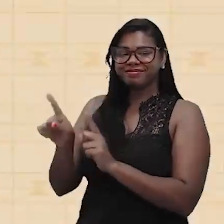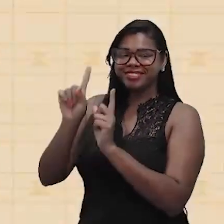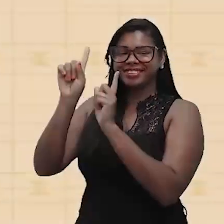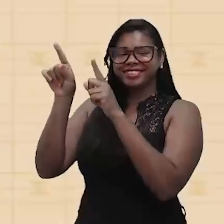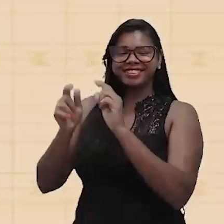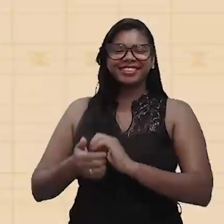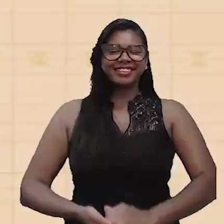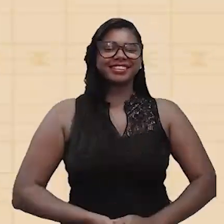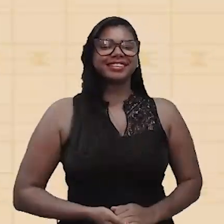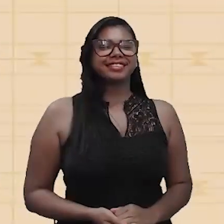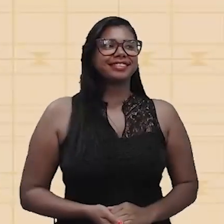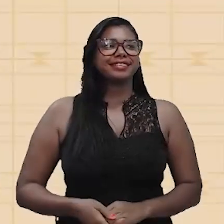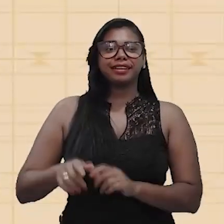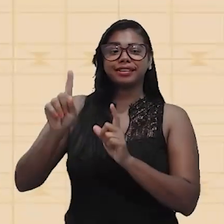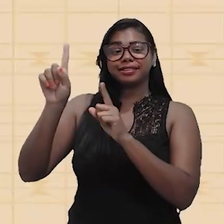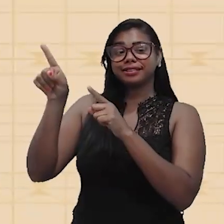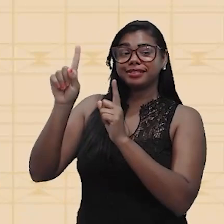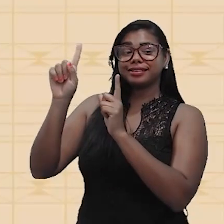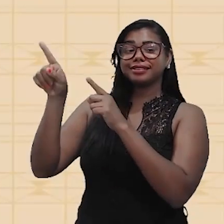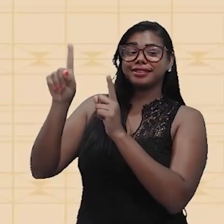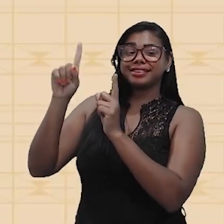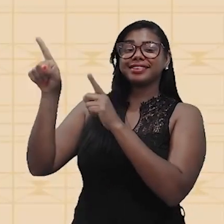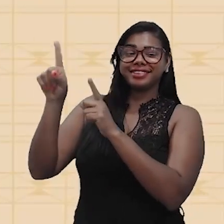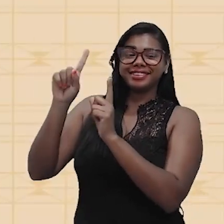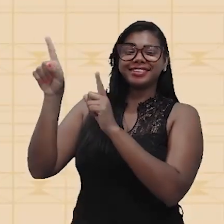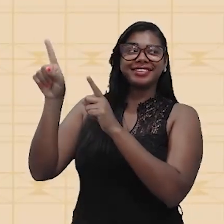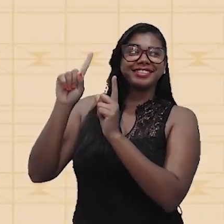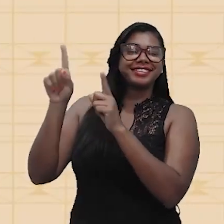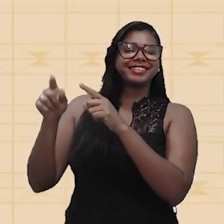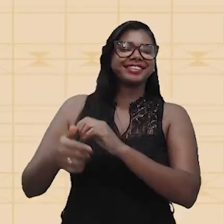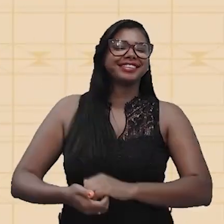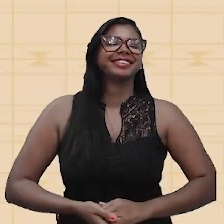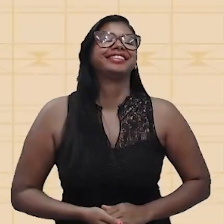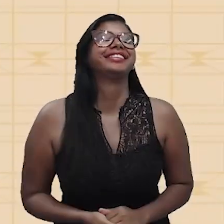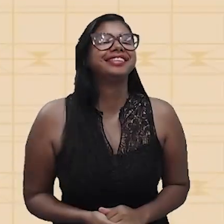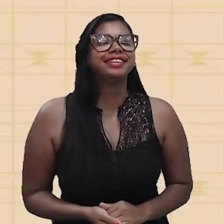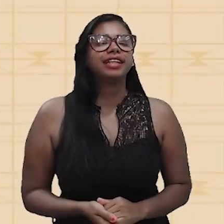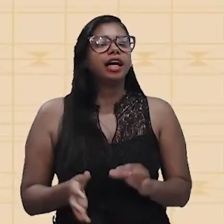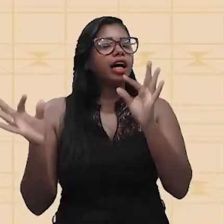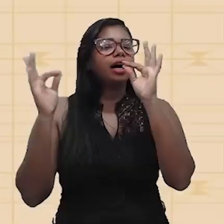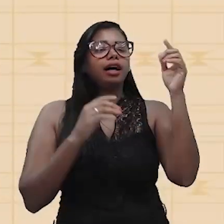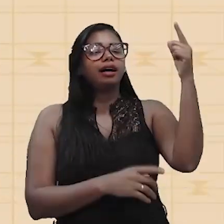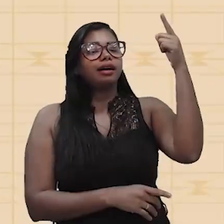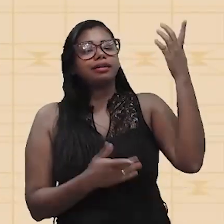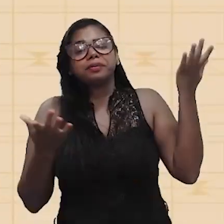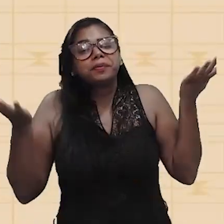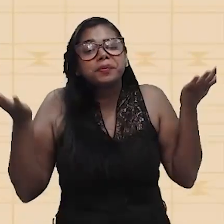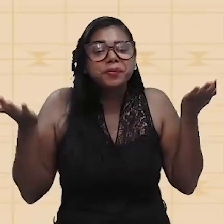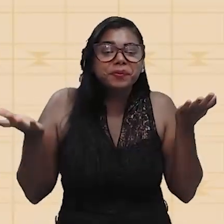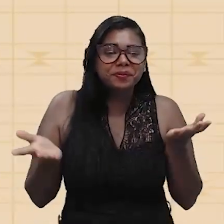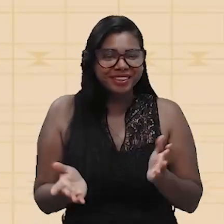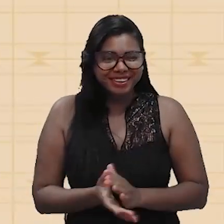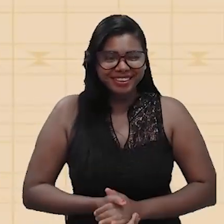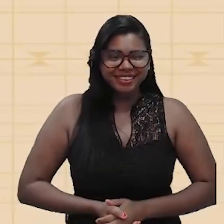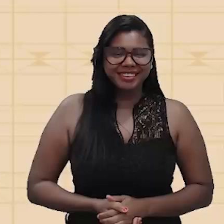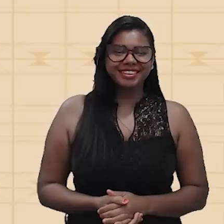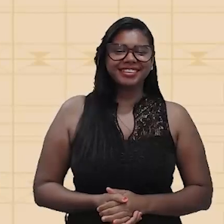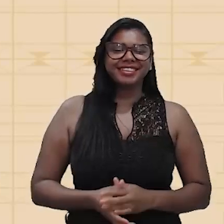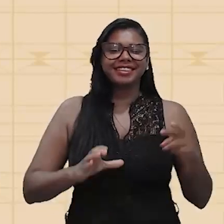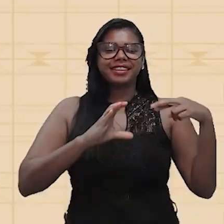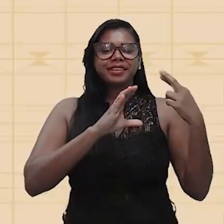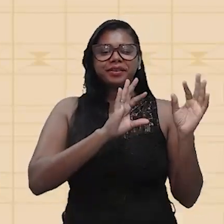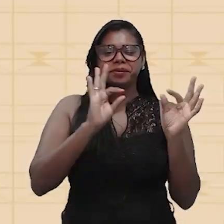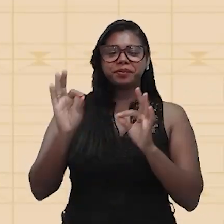quero estar aí no meio dessa galera aí. Esse meu mequetrefe aí tem que estar olhando comigo, tem que ter o lance de nós dois aqui.